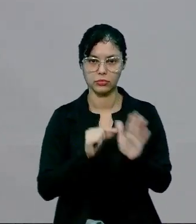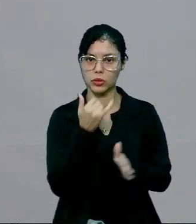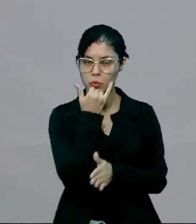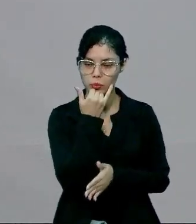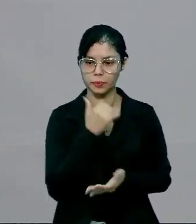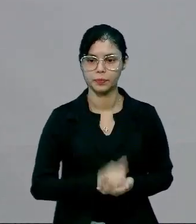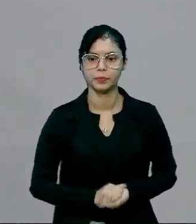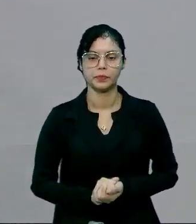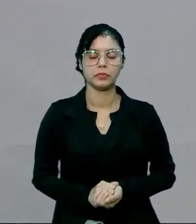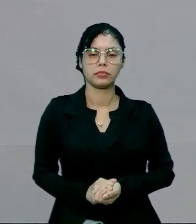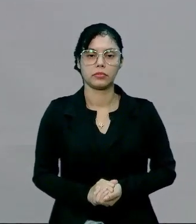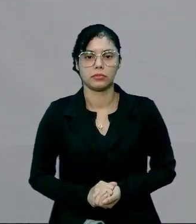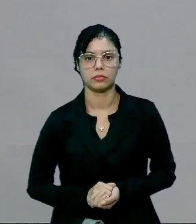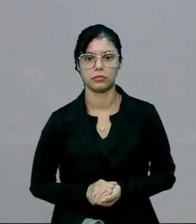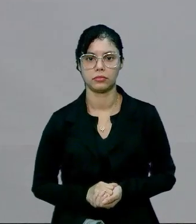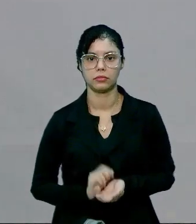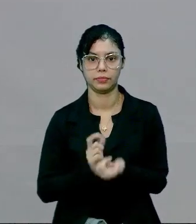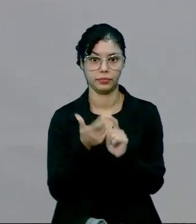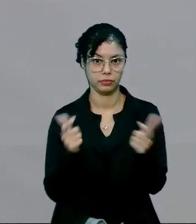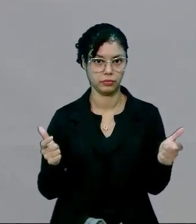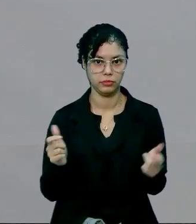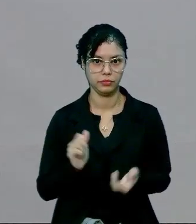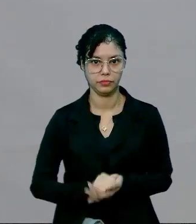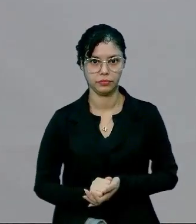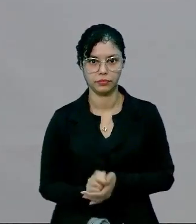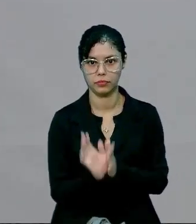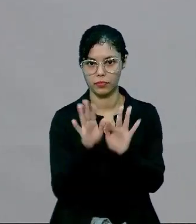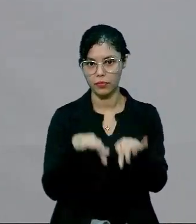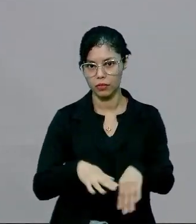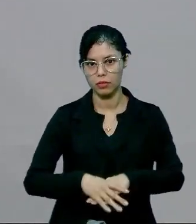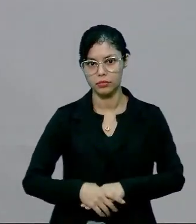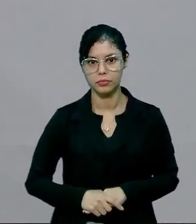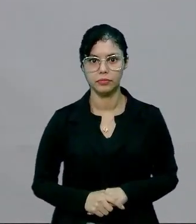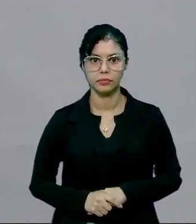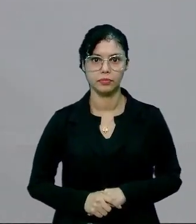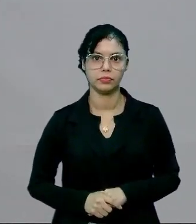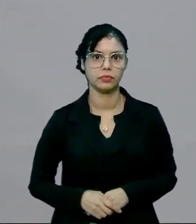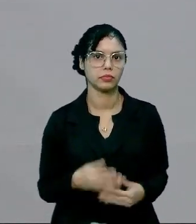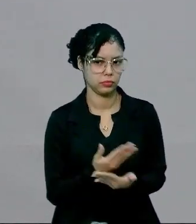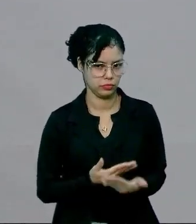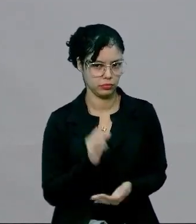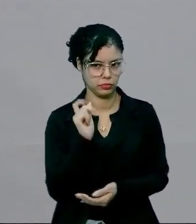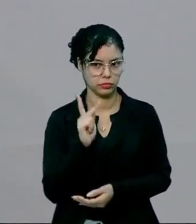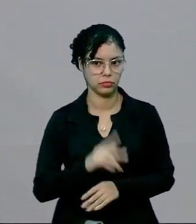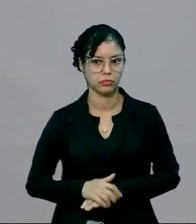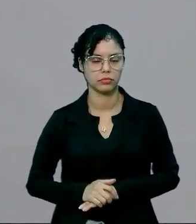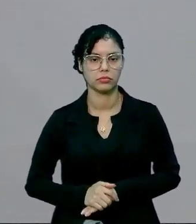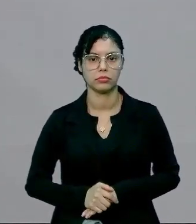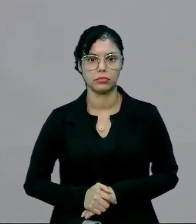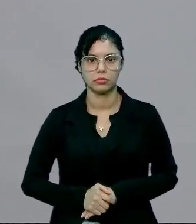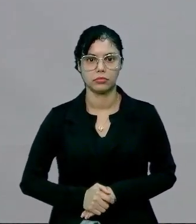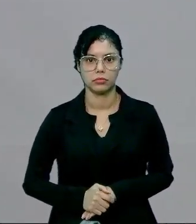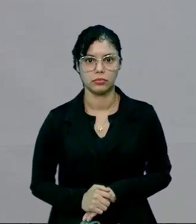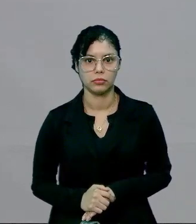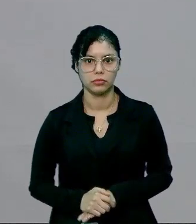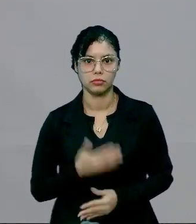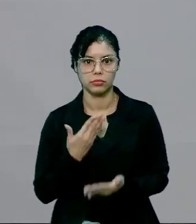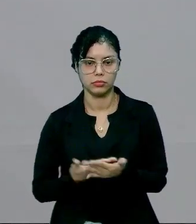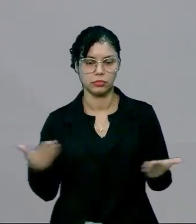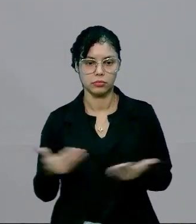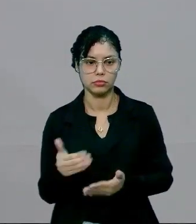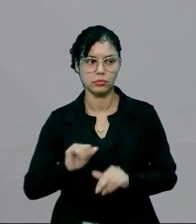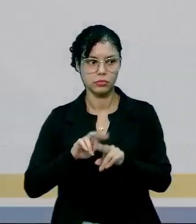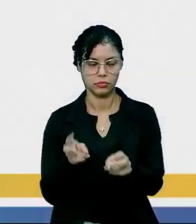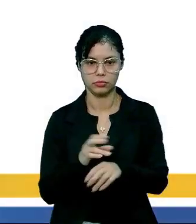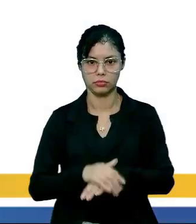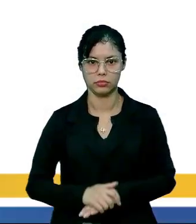e aí vai ficar um texto muito extenso, principalmente a conclusão, então tome muito cuidado, tá ok? Então, vamos à nossa aula de hoje com o